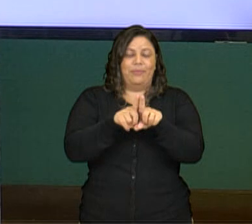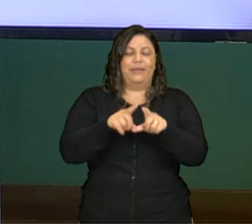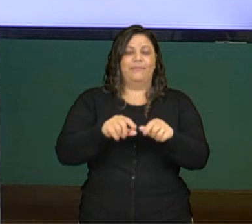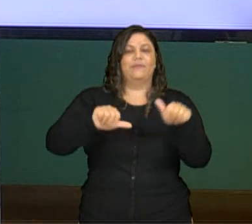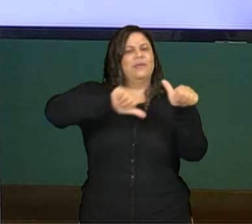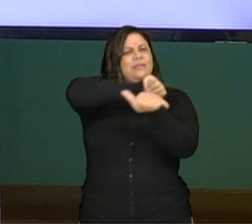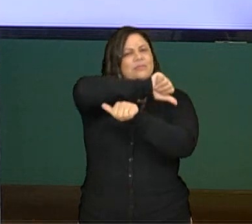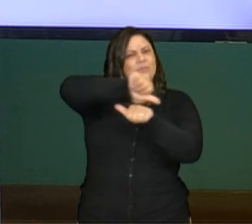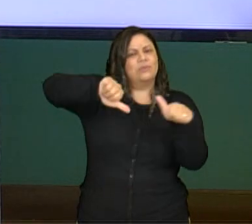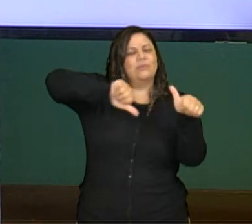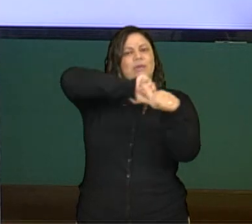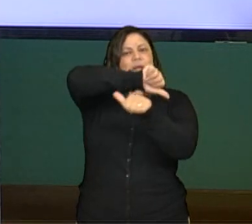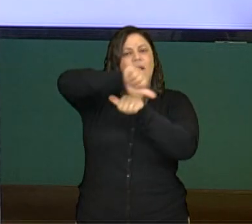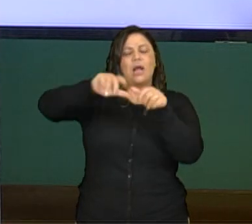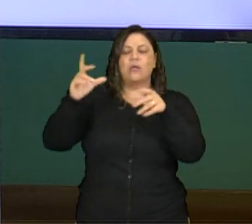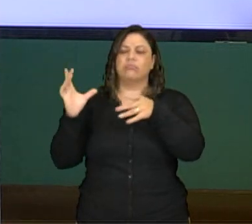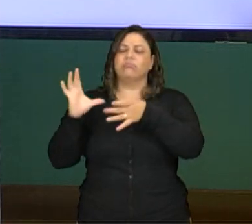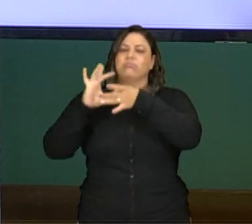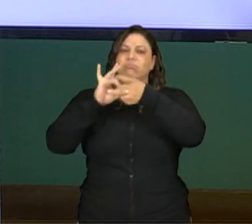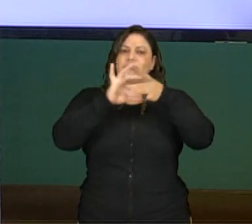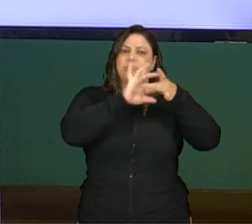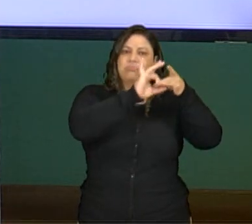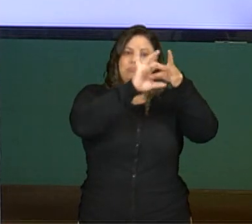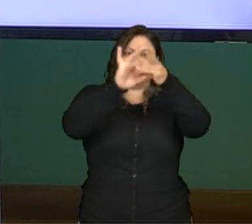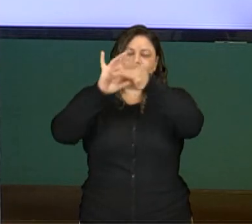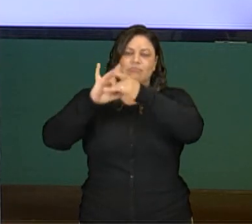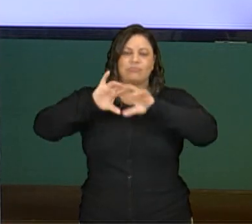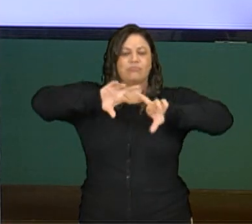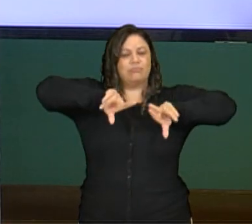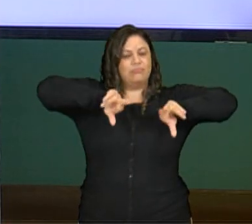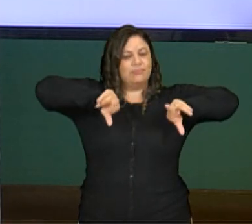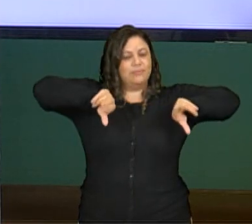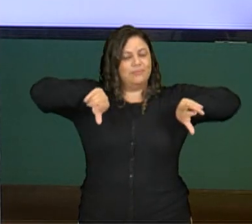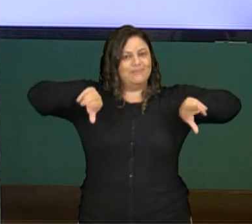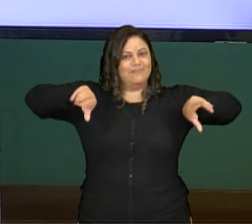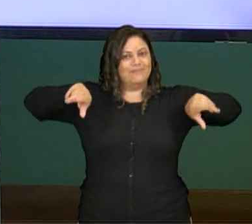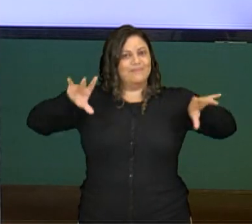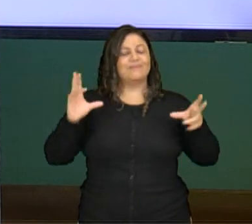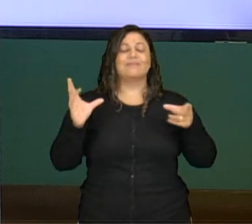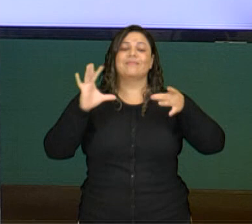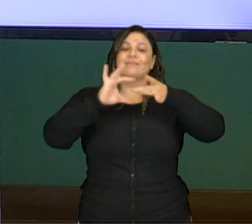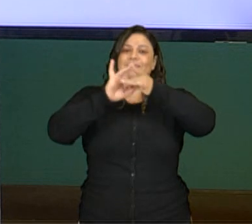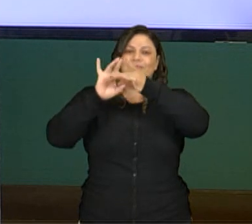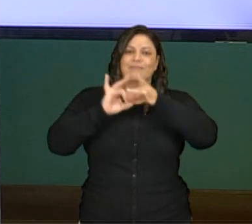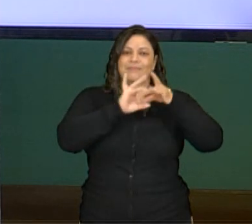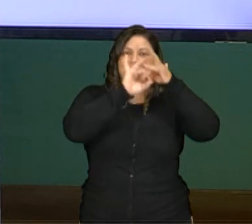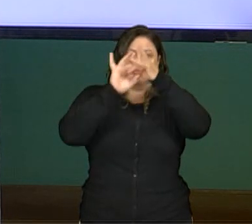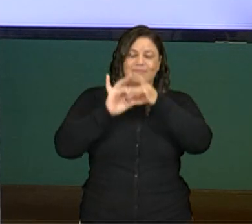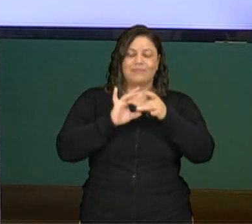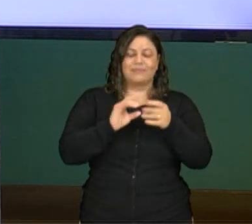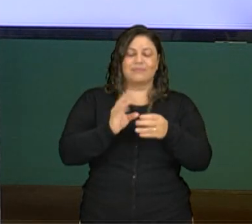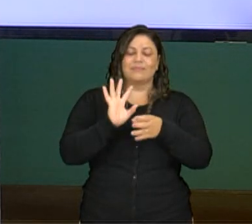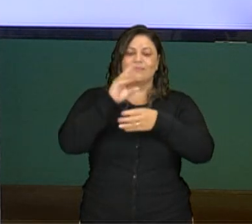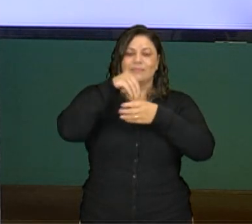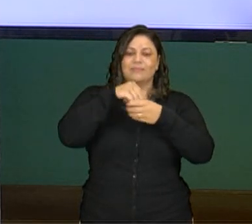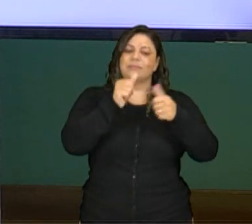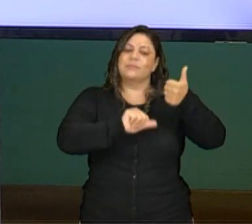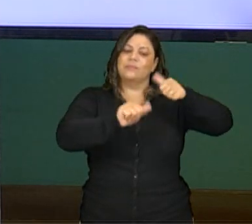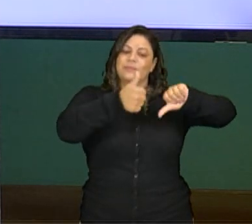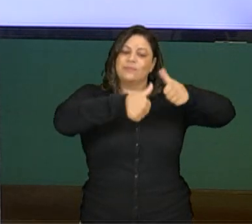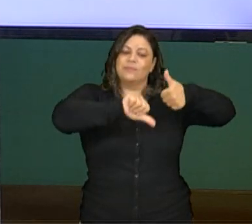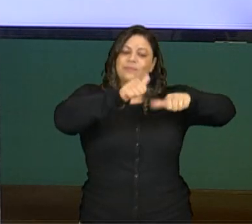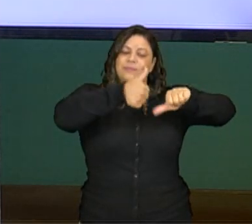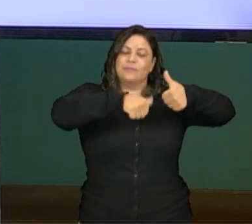formando os diversos compostos, diversas substâncias que está aí na química orgânica da qual